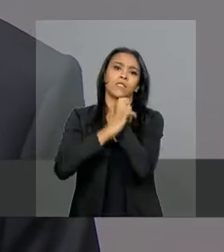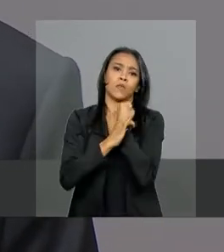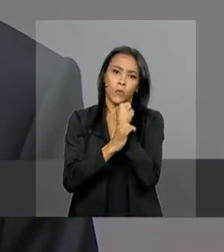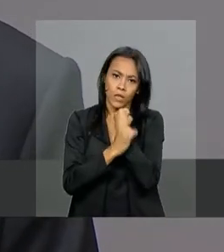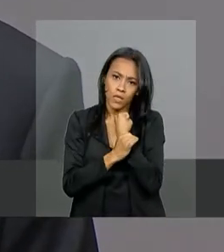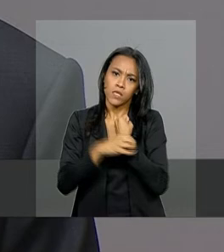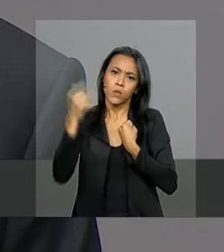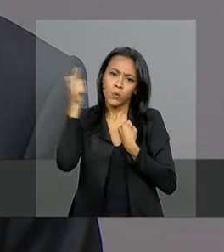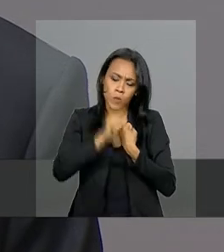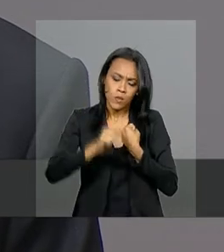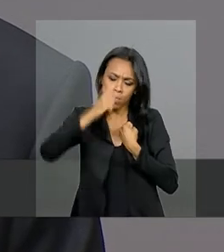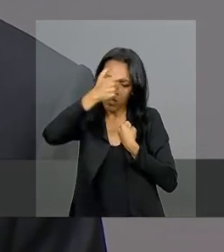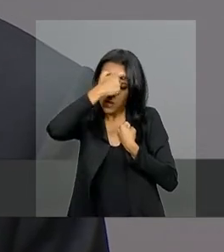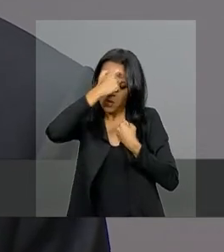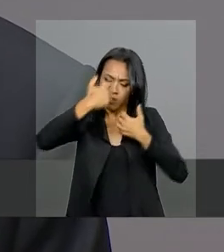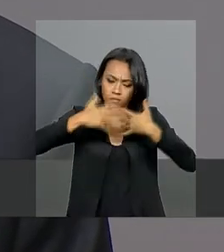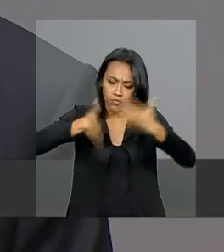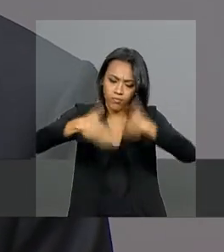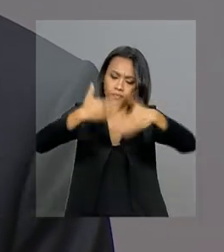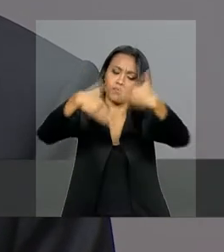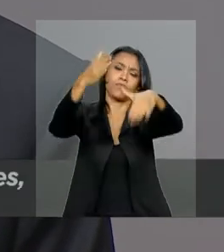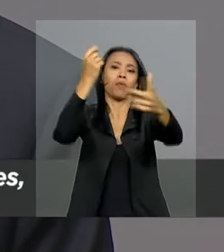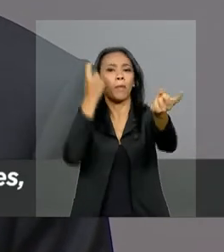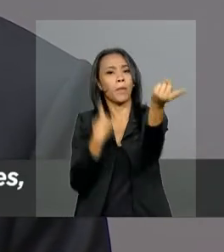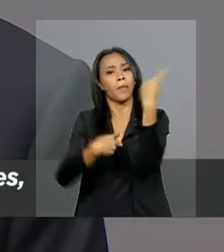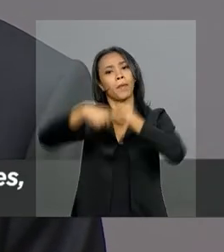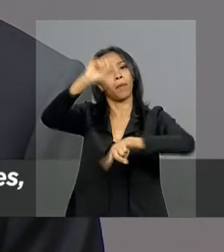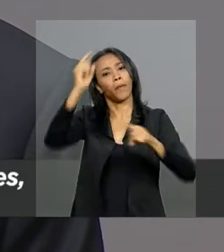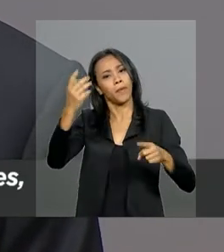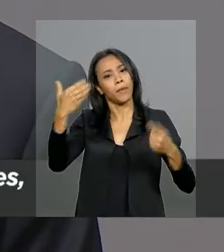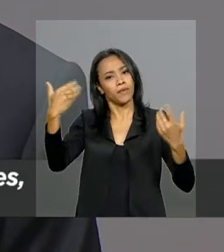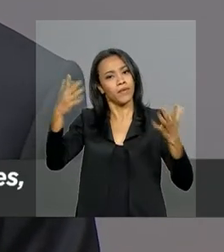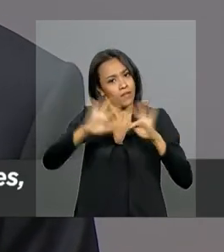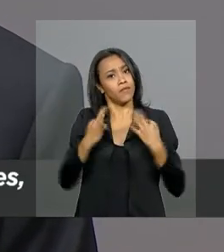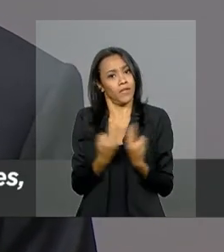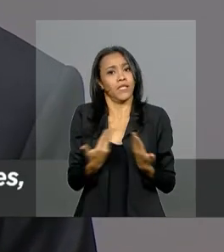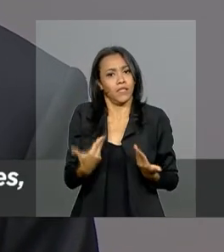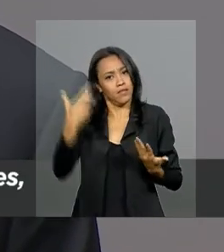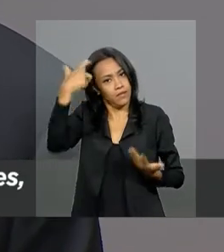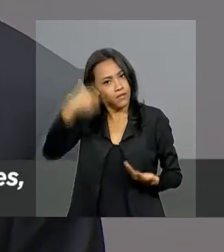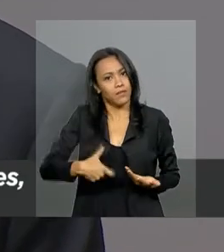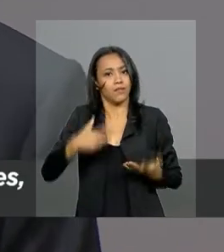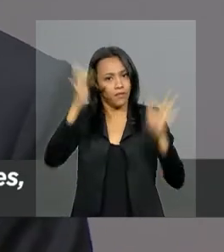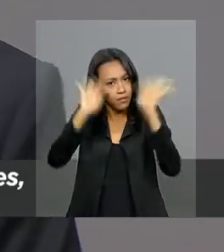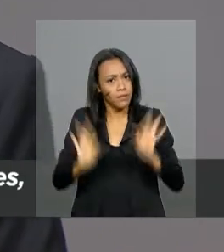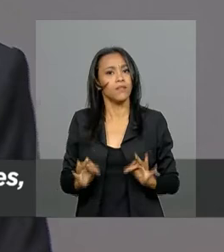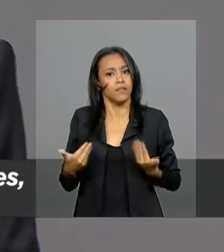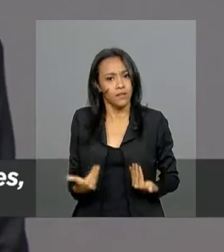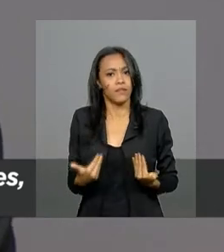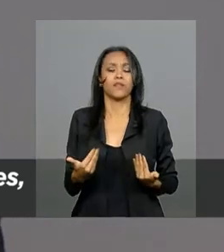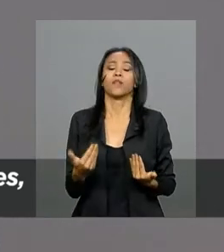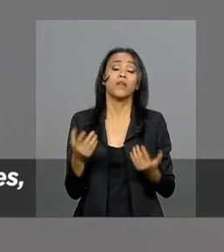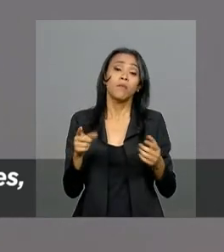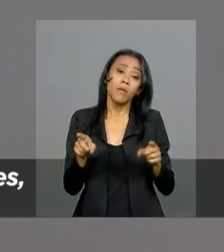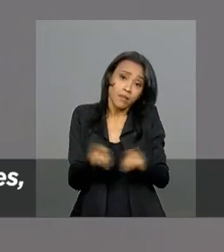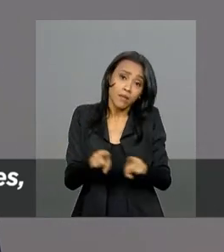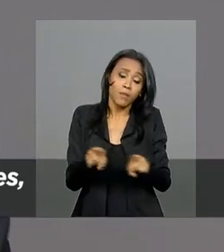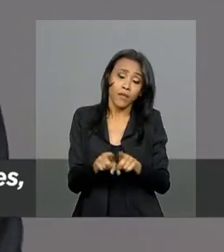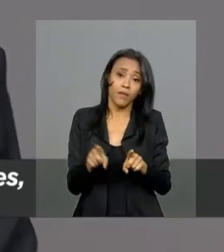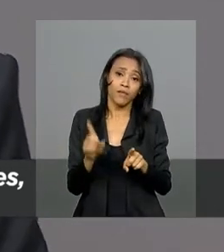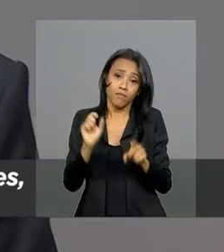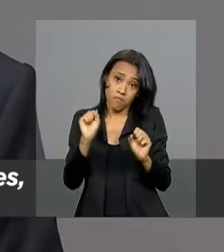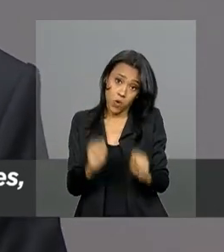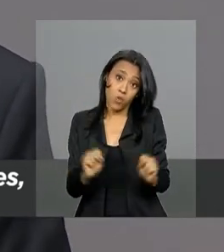potencial prospere e seja feliz mas como todo o manto ele também pode encobrir